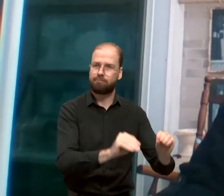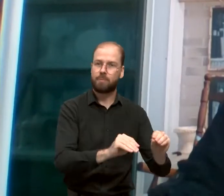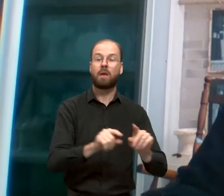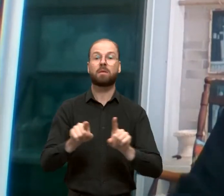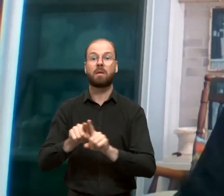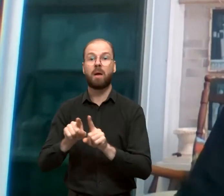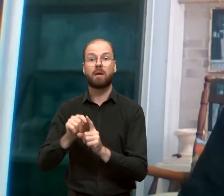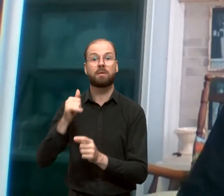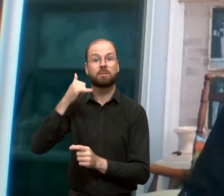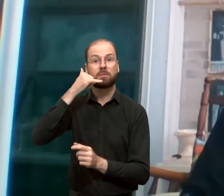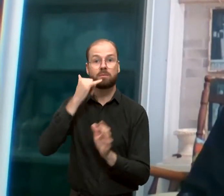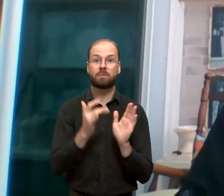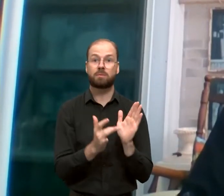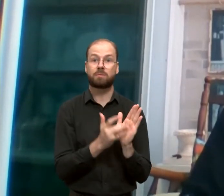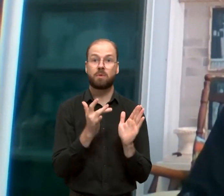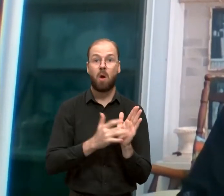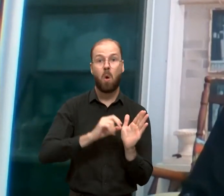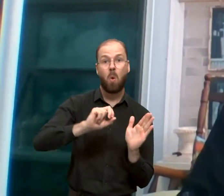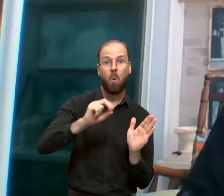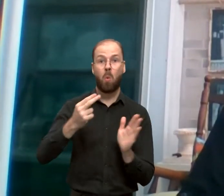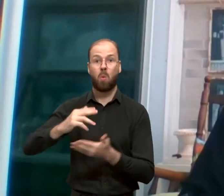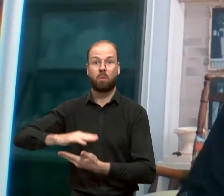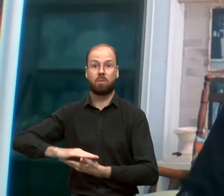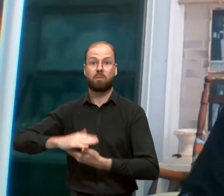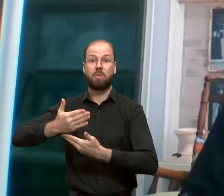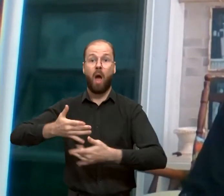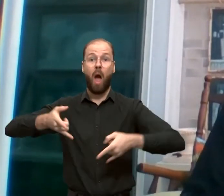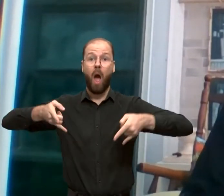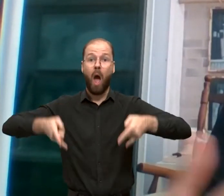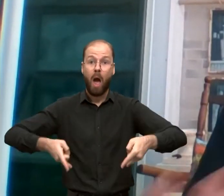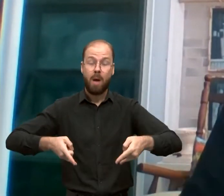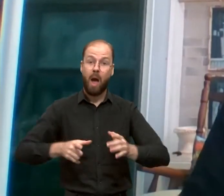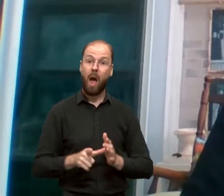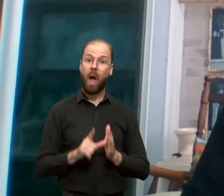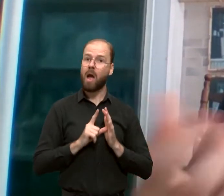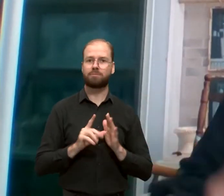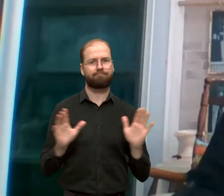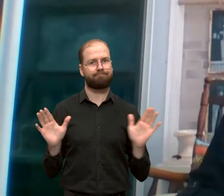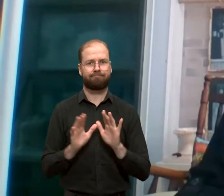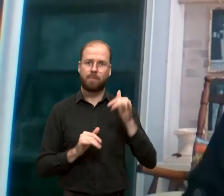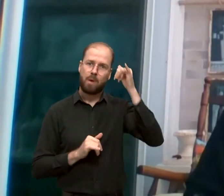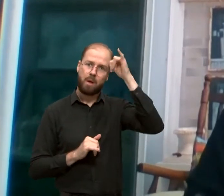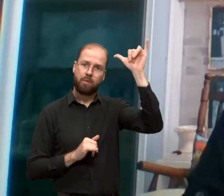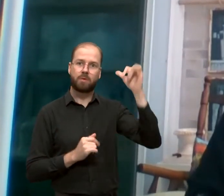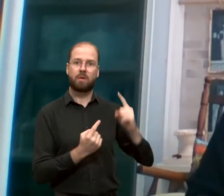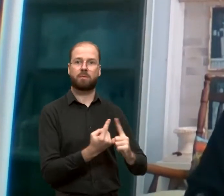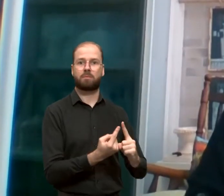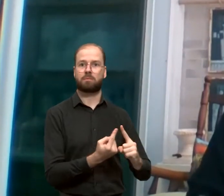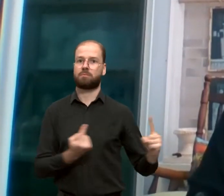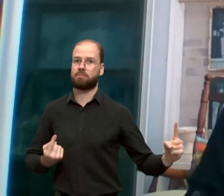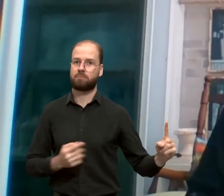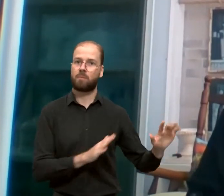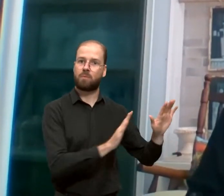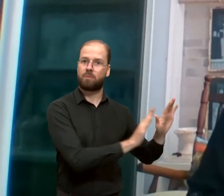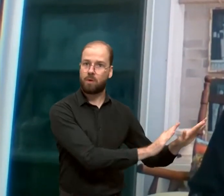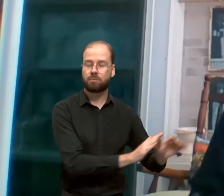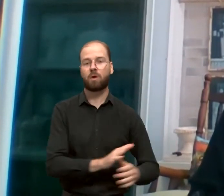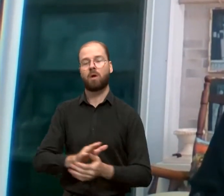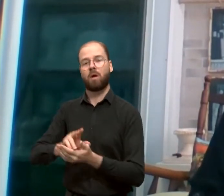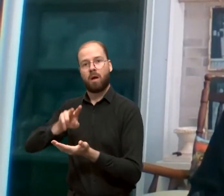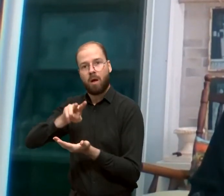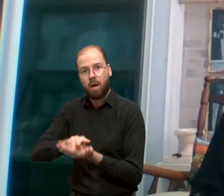usar celular ou computador na cama antes de deitar, justamente para facilitar esse início do sono e